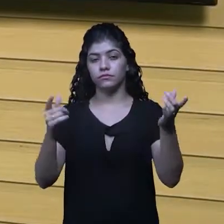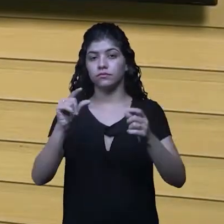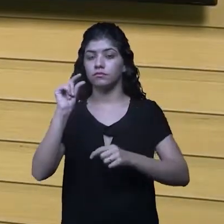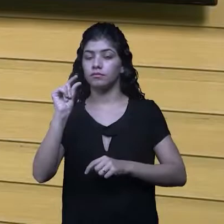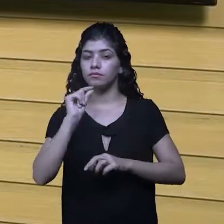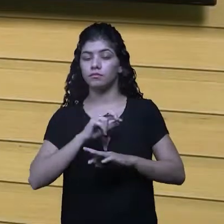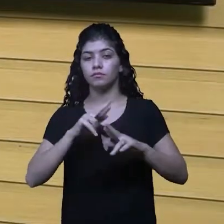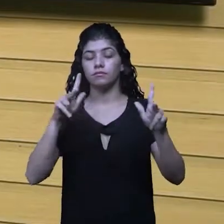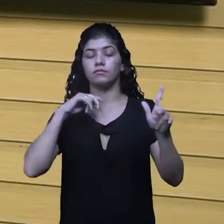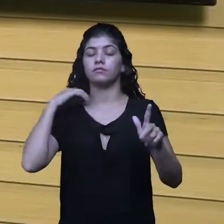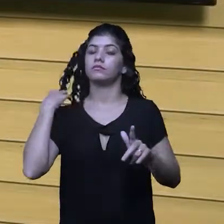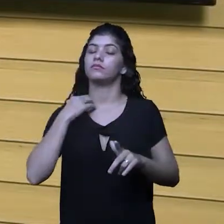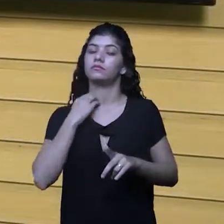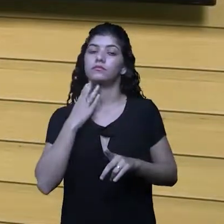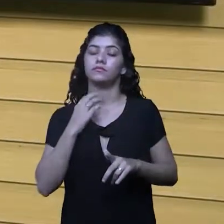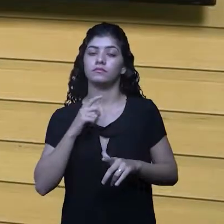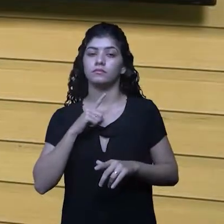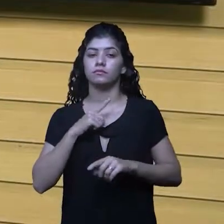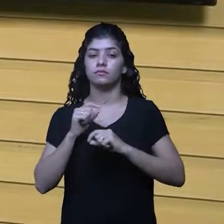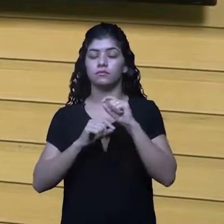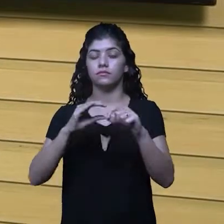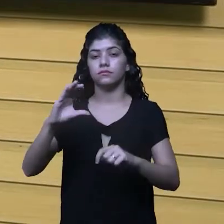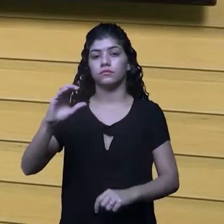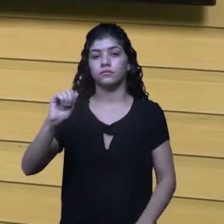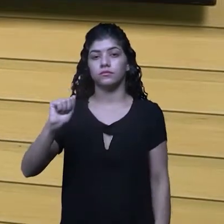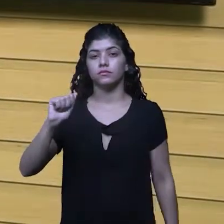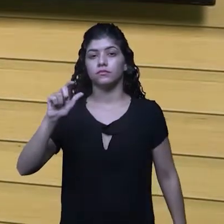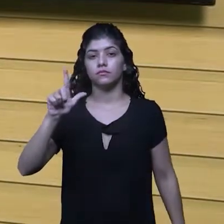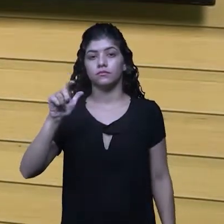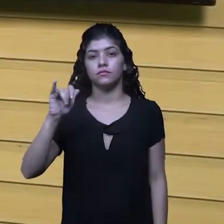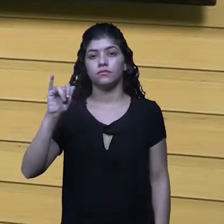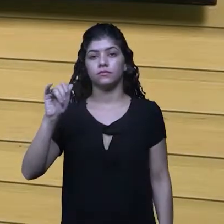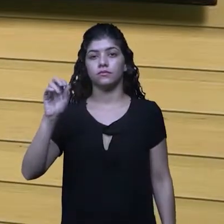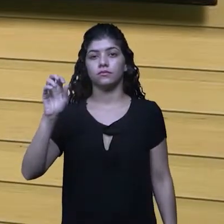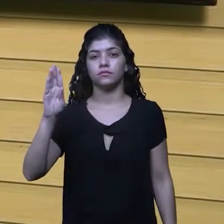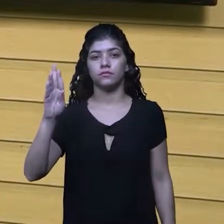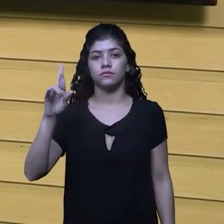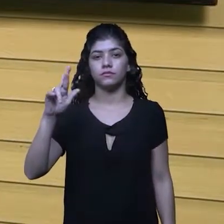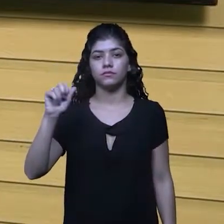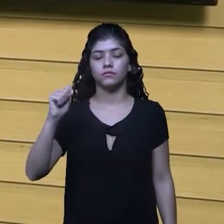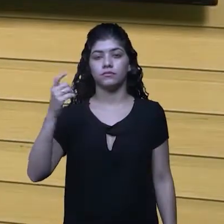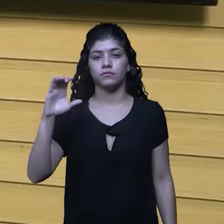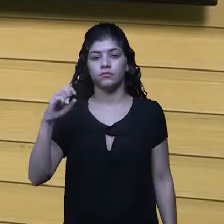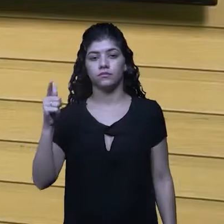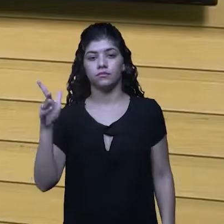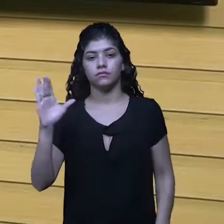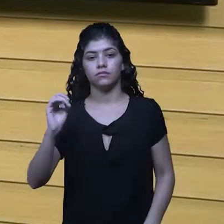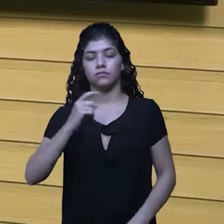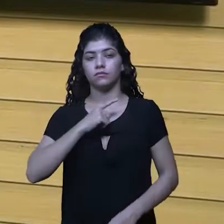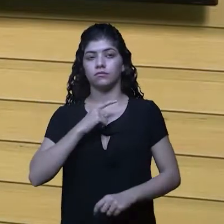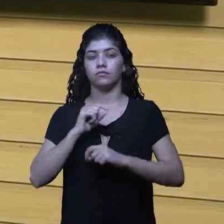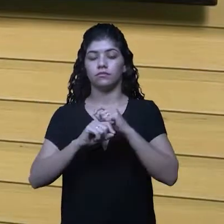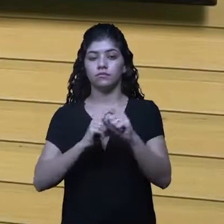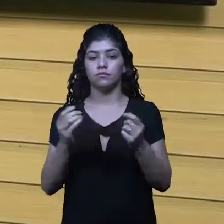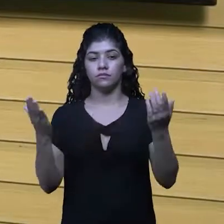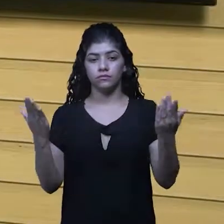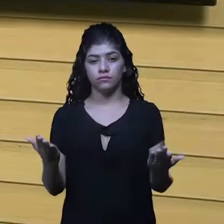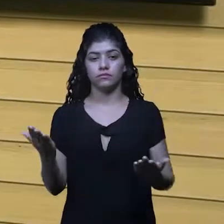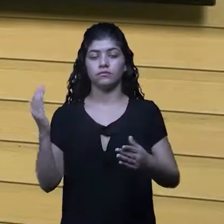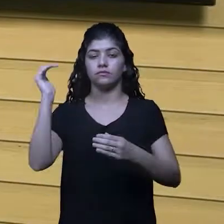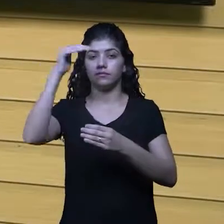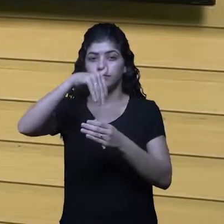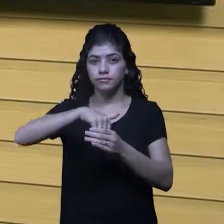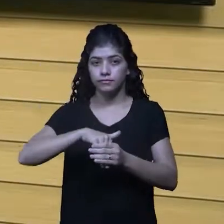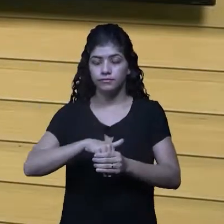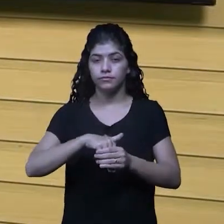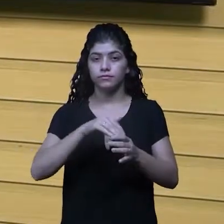dessa diferença. Enquanto que a calibragem, a calibração, é quando você deixa o instrumento